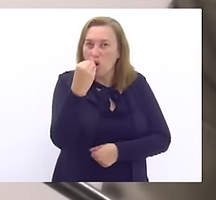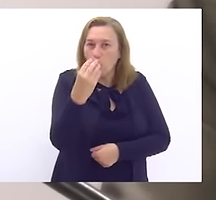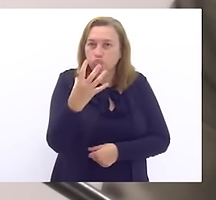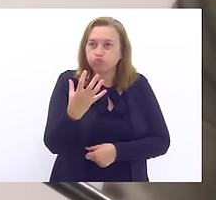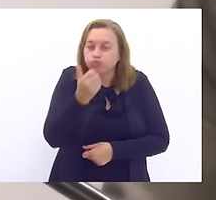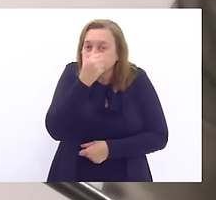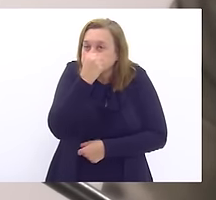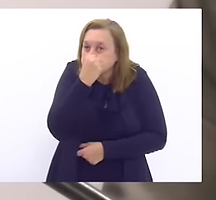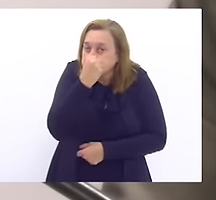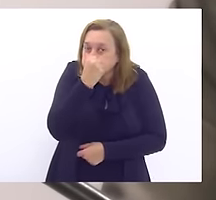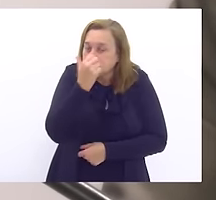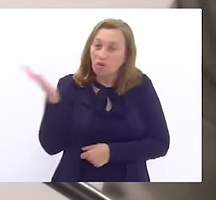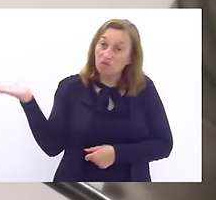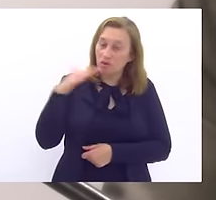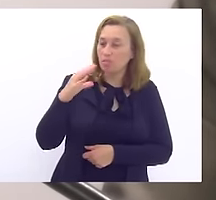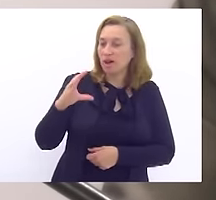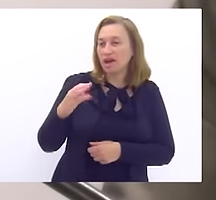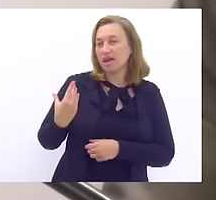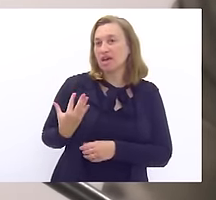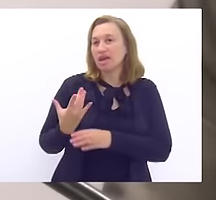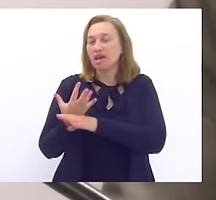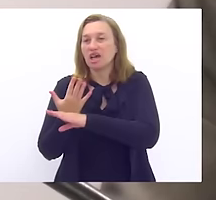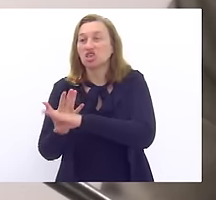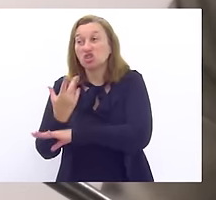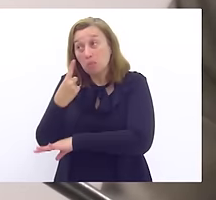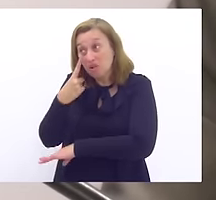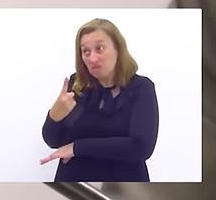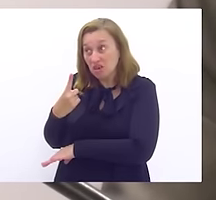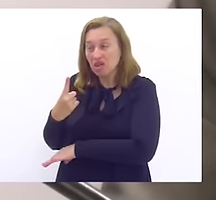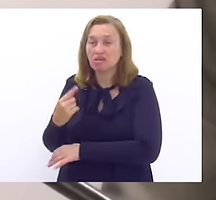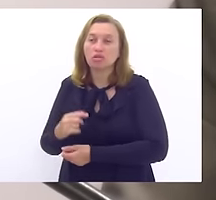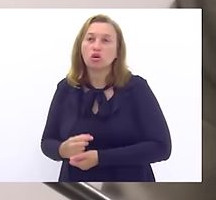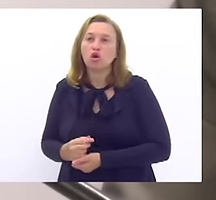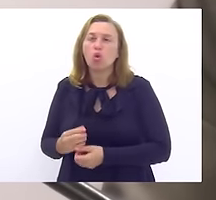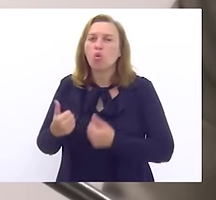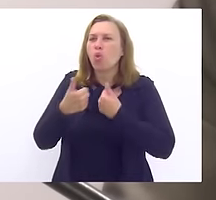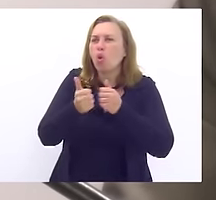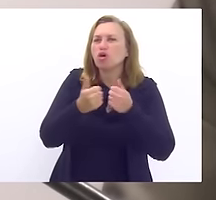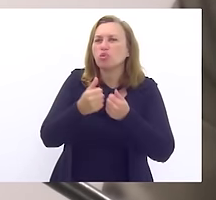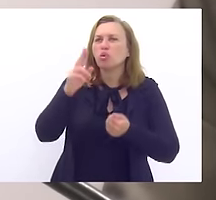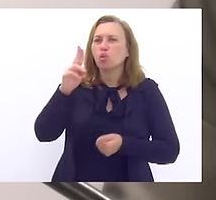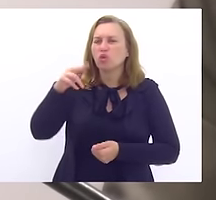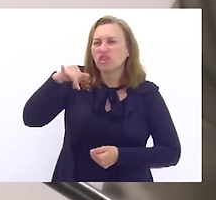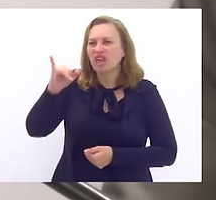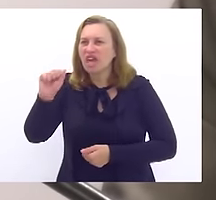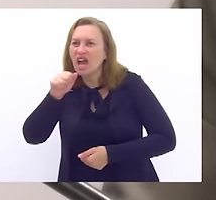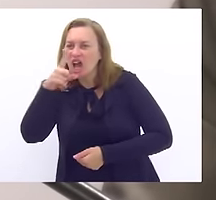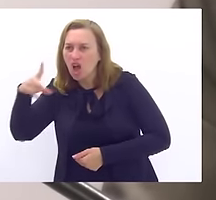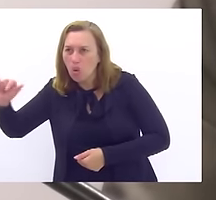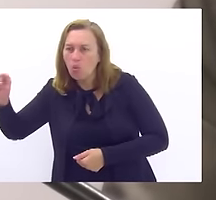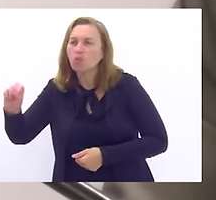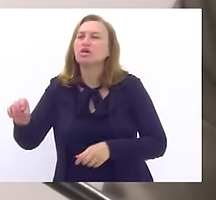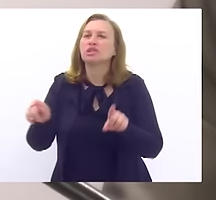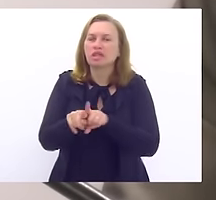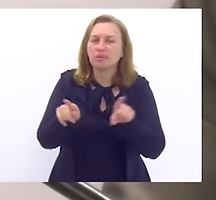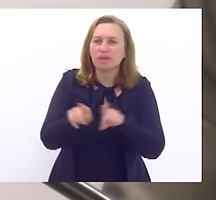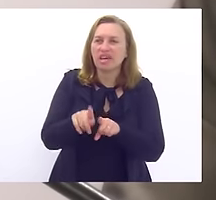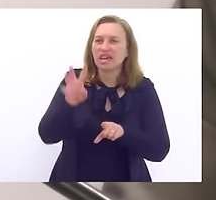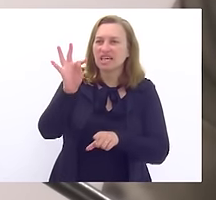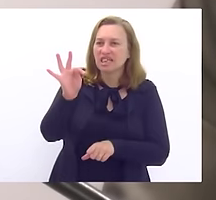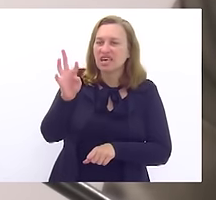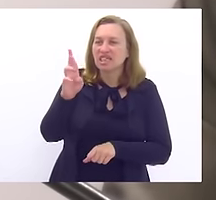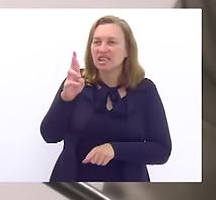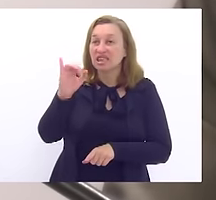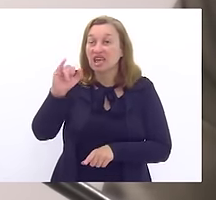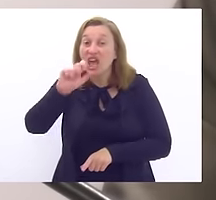vamos lá em Caxias para você ver a união a união e atrel para você ver a vergonha para